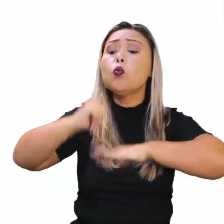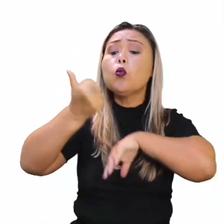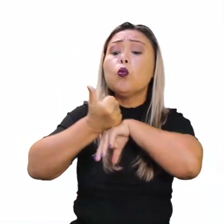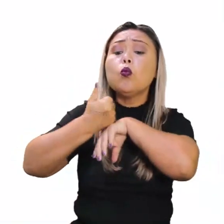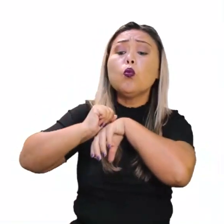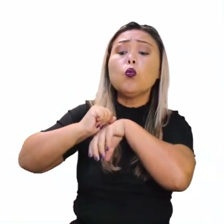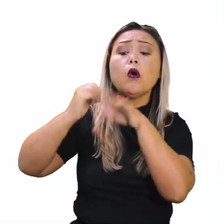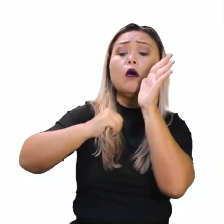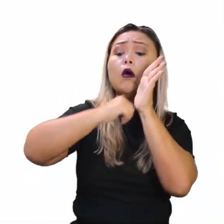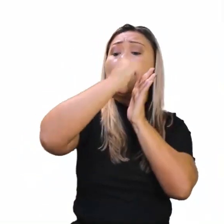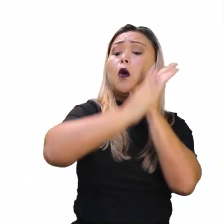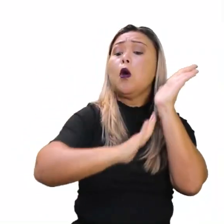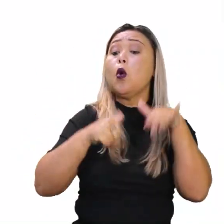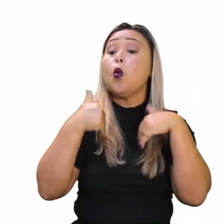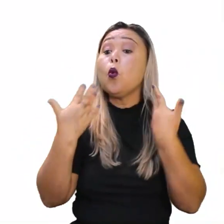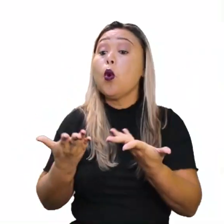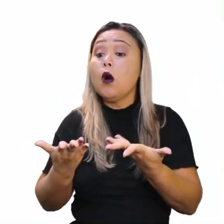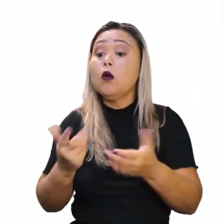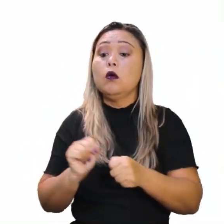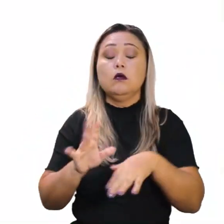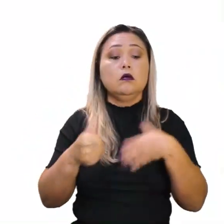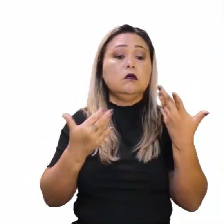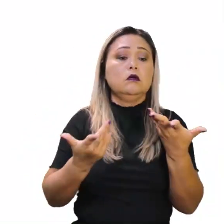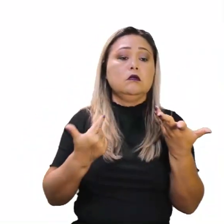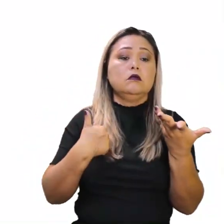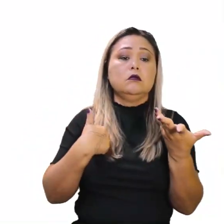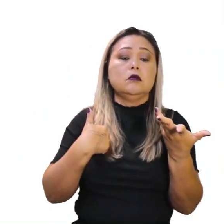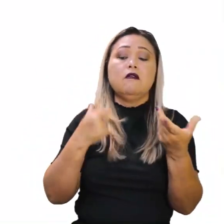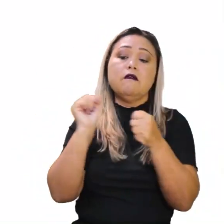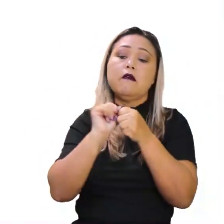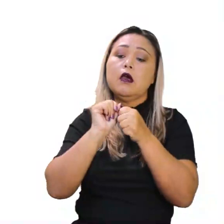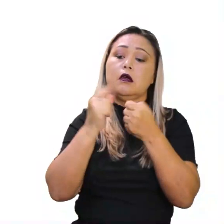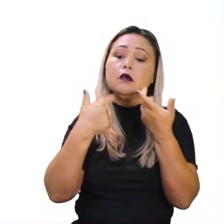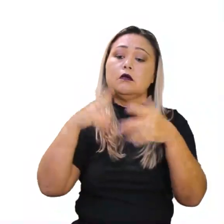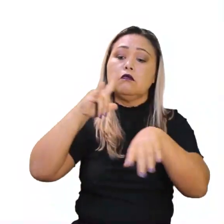fez esta obra de arte aí tão